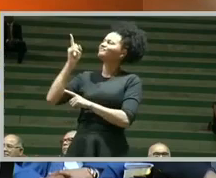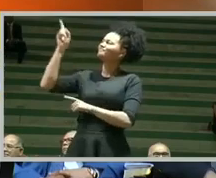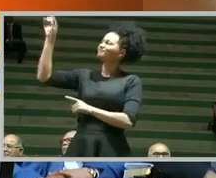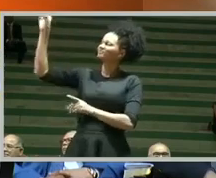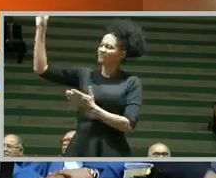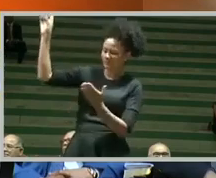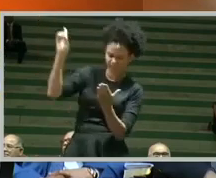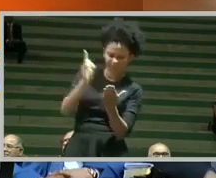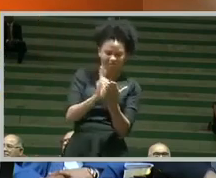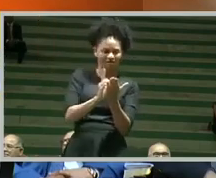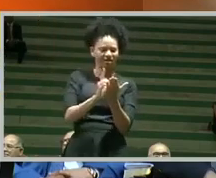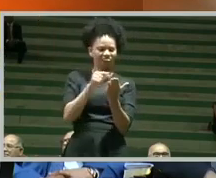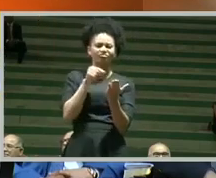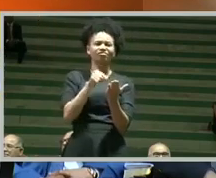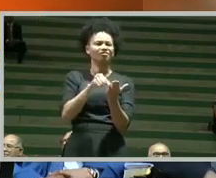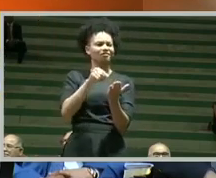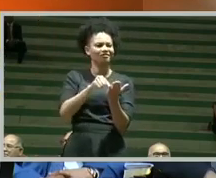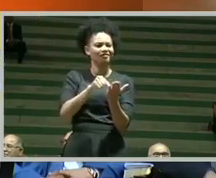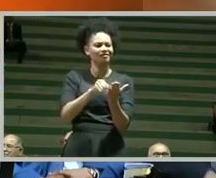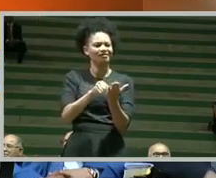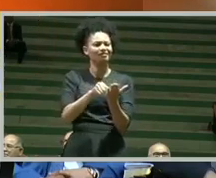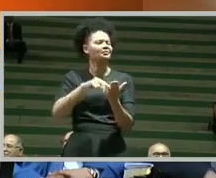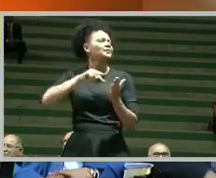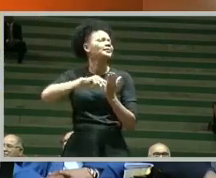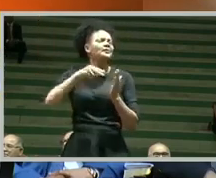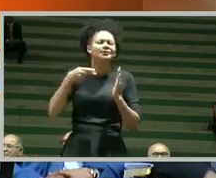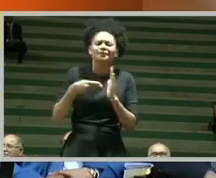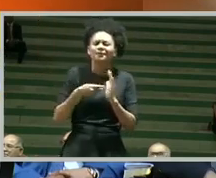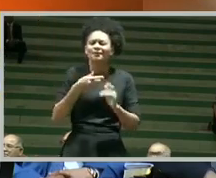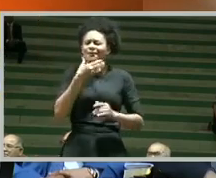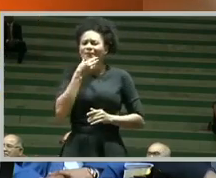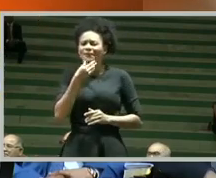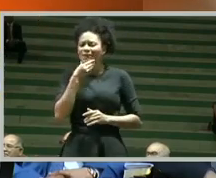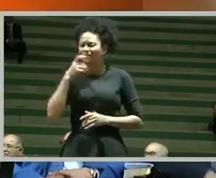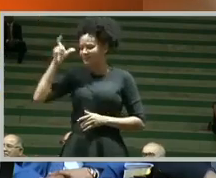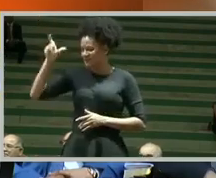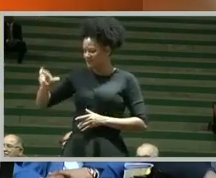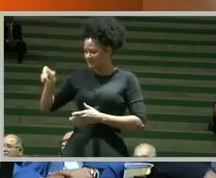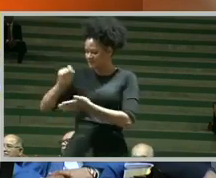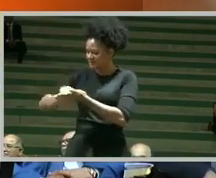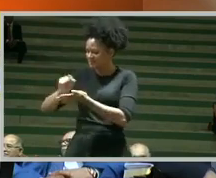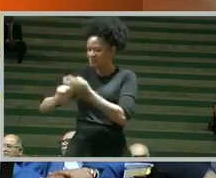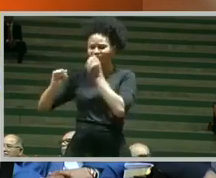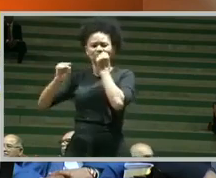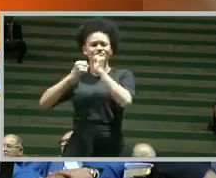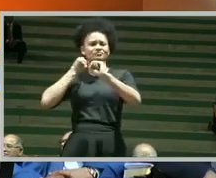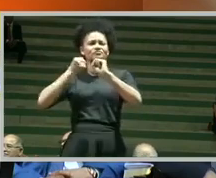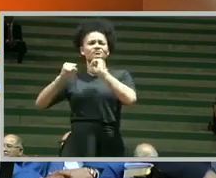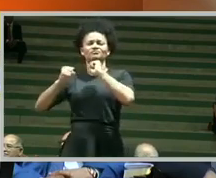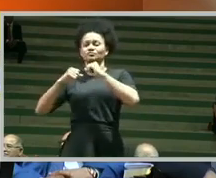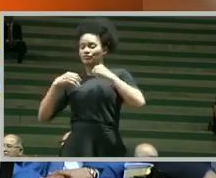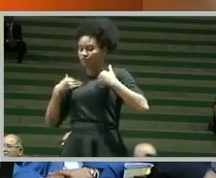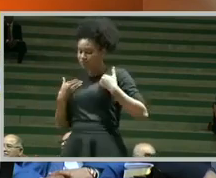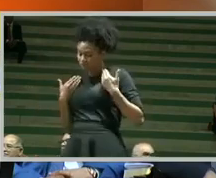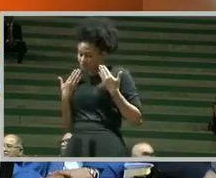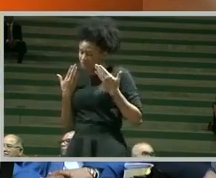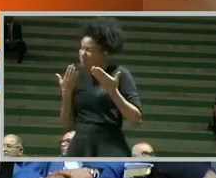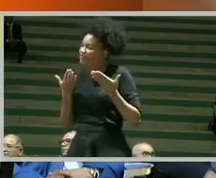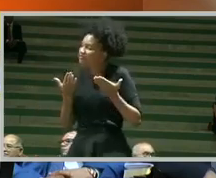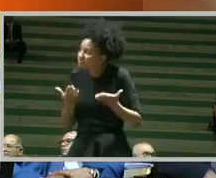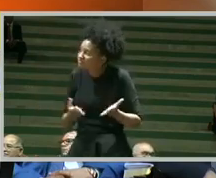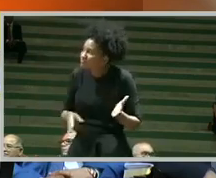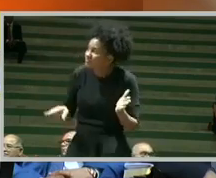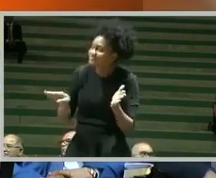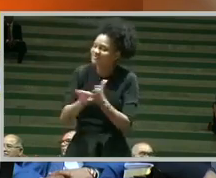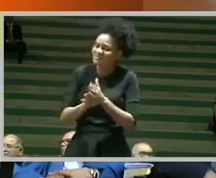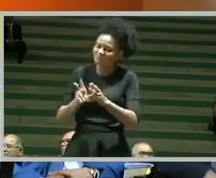nela. Em outras palavras, o salmista está dizendo, se chegamos até aqui, foi